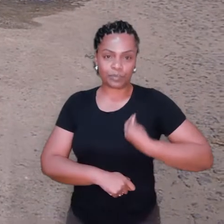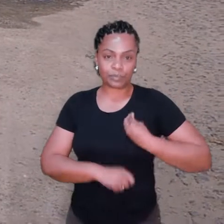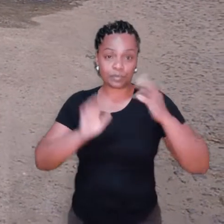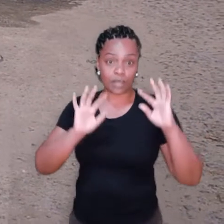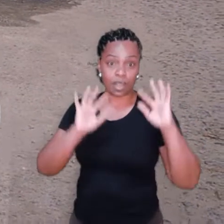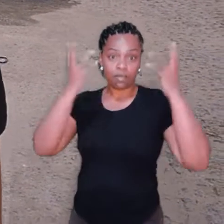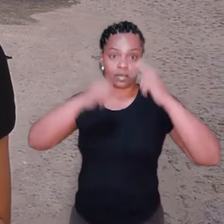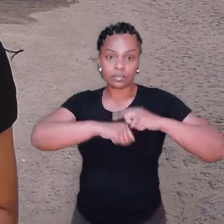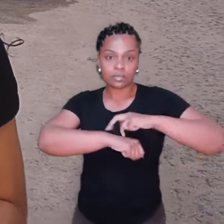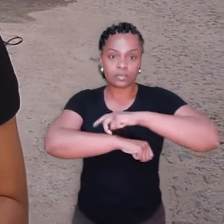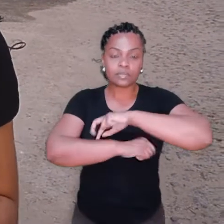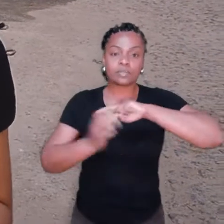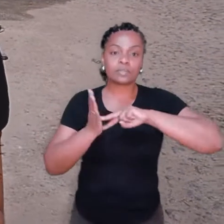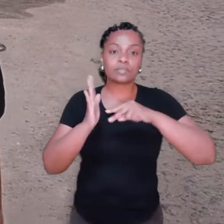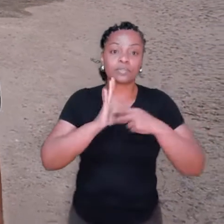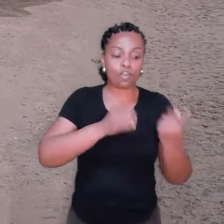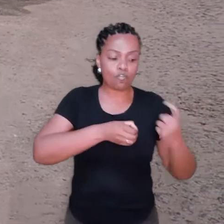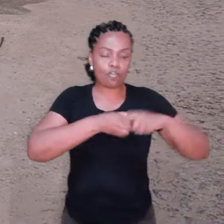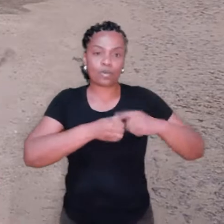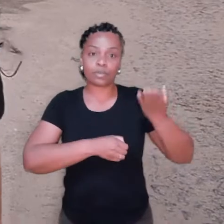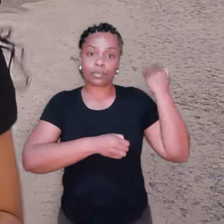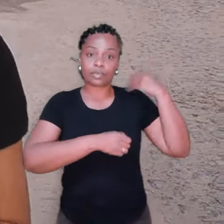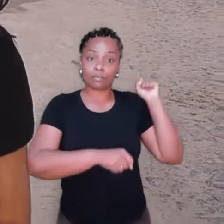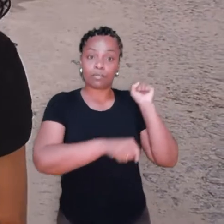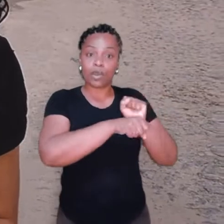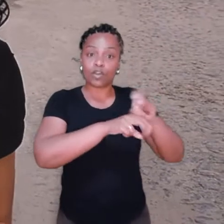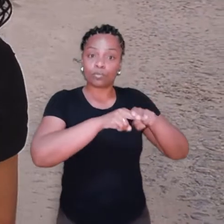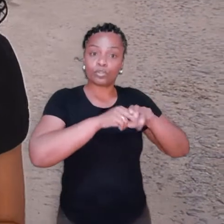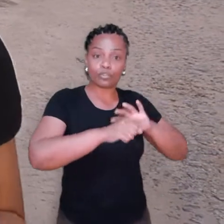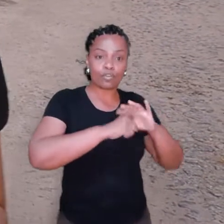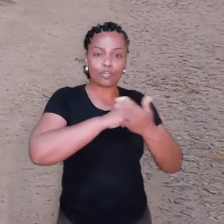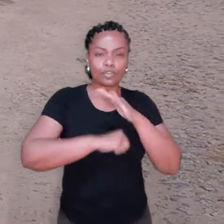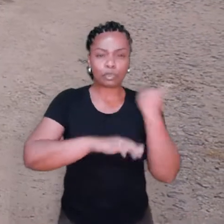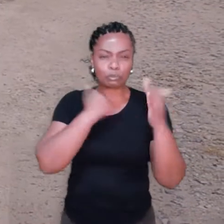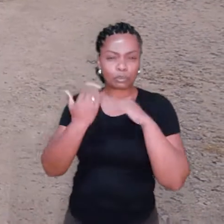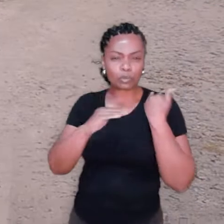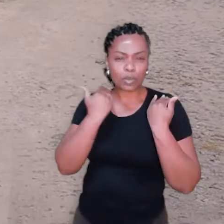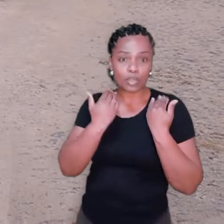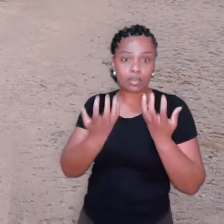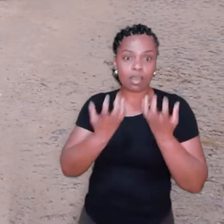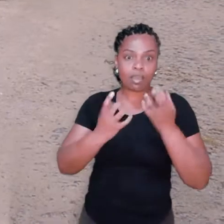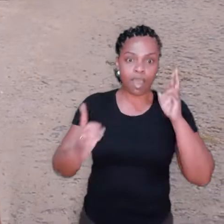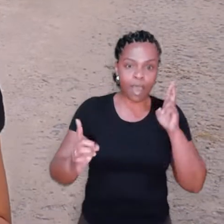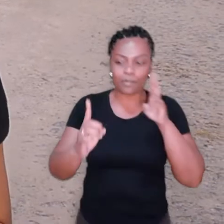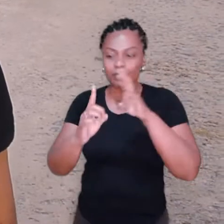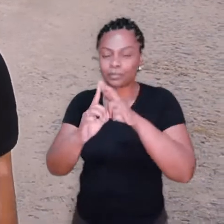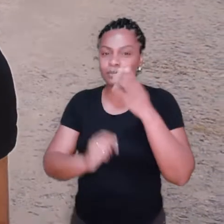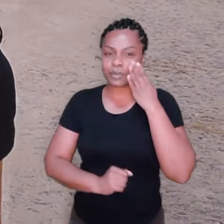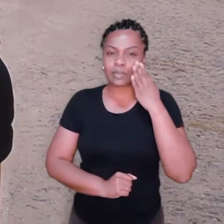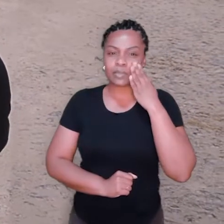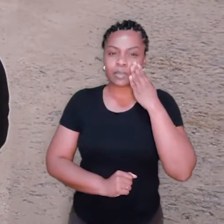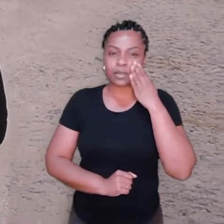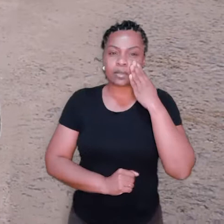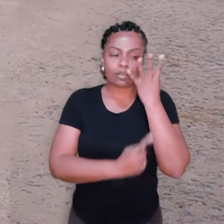um recomeço, porque depois de um tempo que foi parado o concurso por causa da pandemia, onde a gente teve muita perda. Então eu quero muito representar a